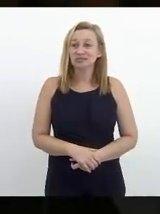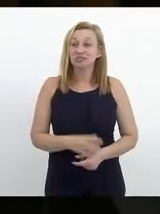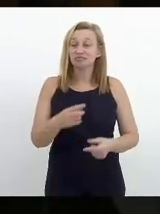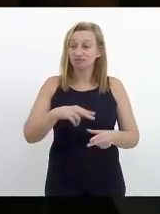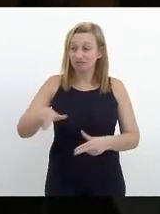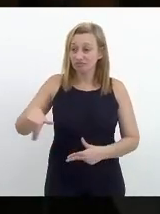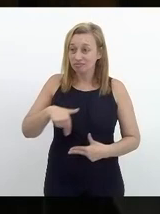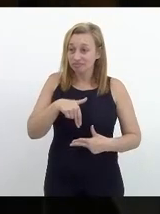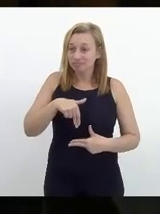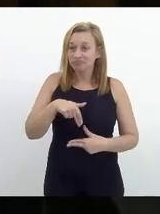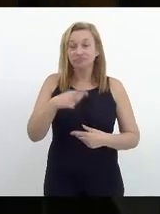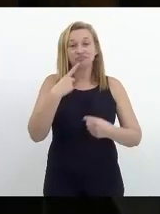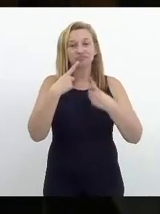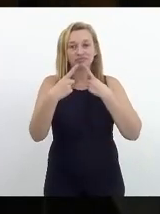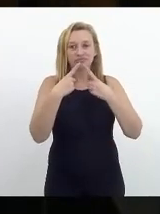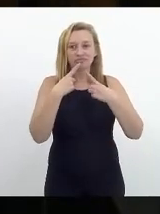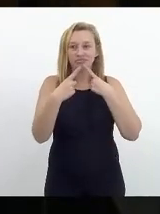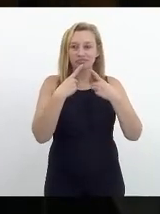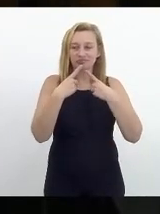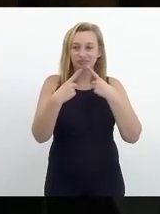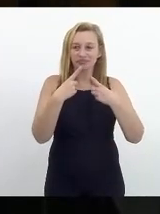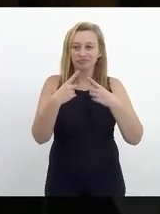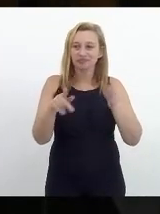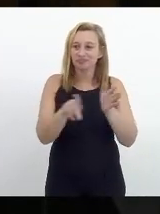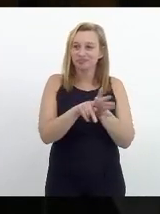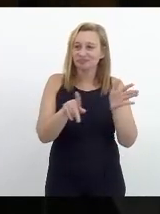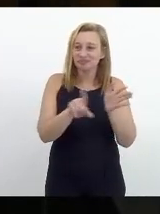discutir o projeto de lei